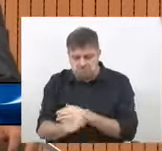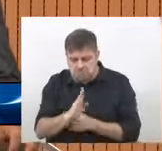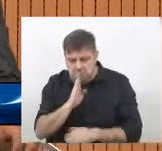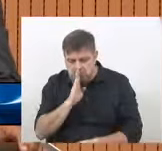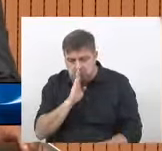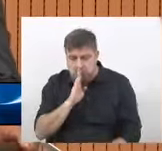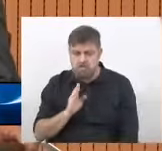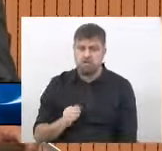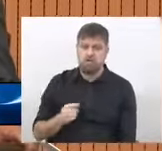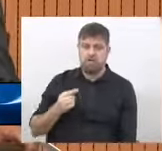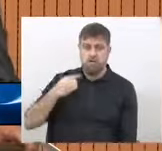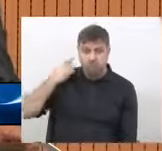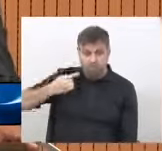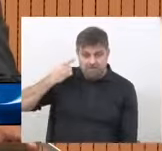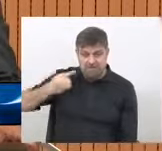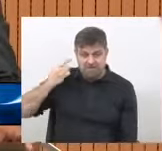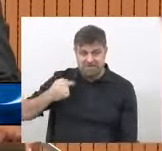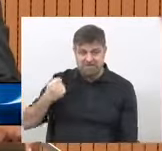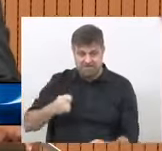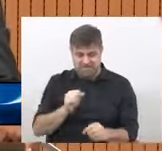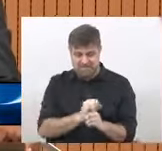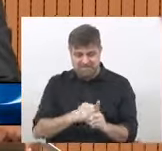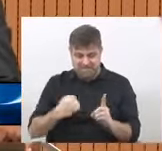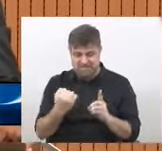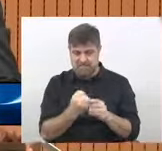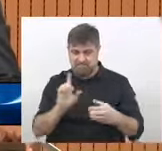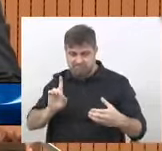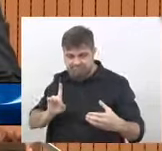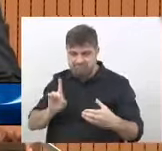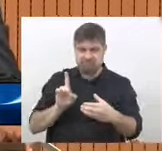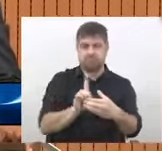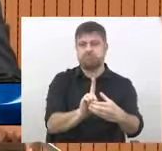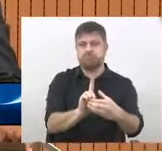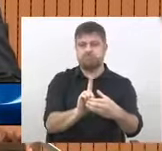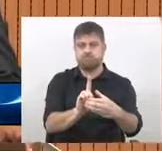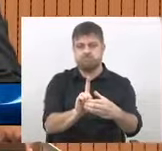o advogado ocupe o seu lugar na